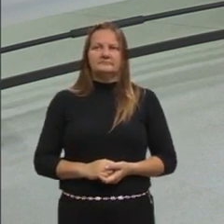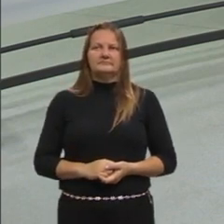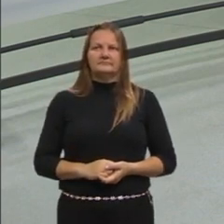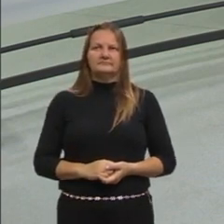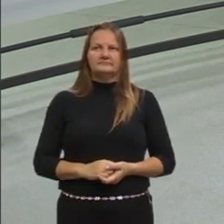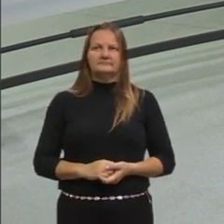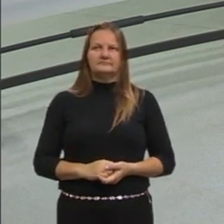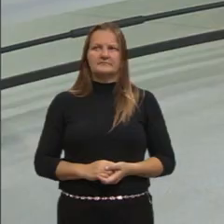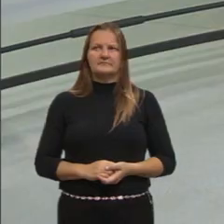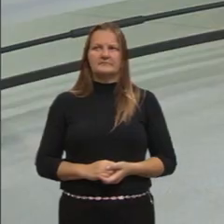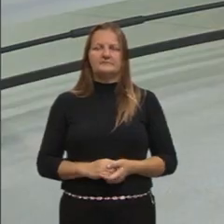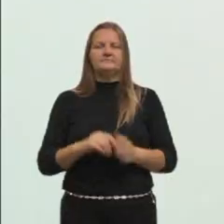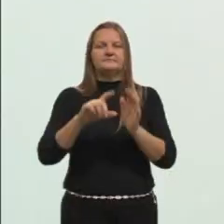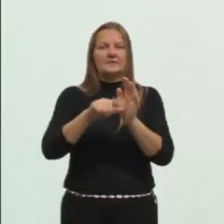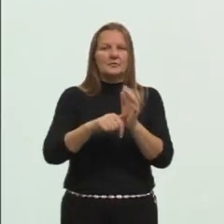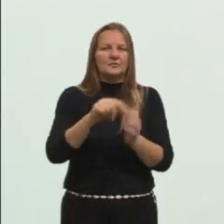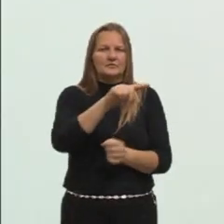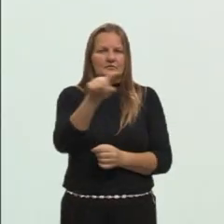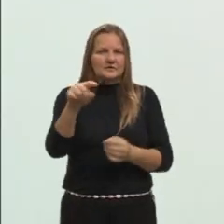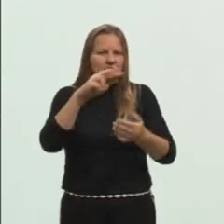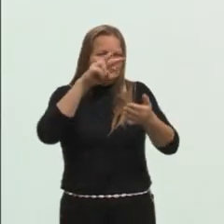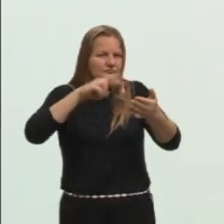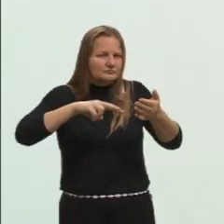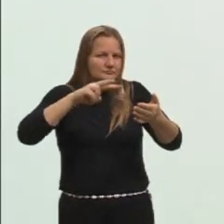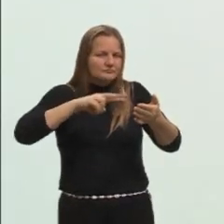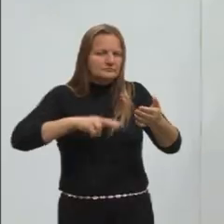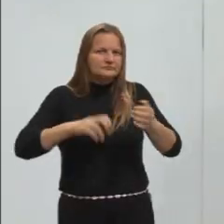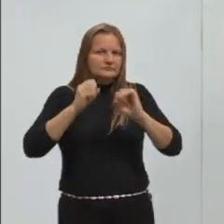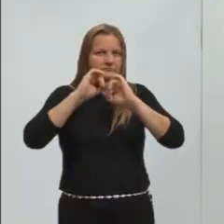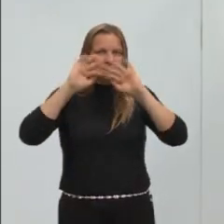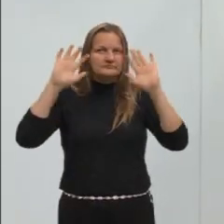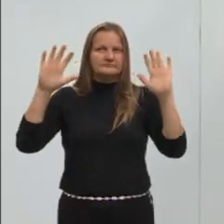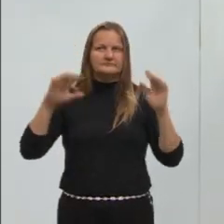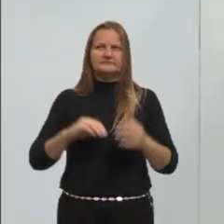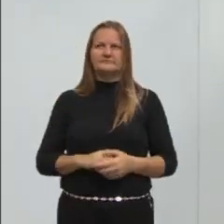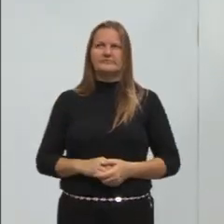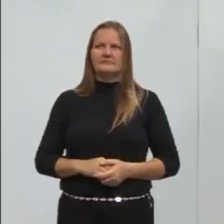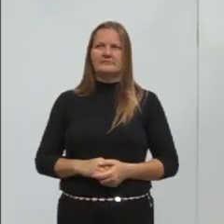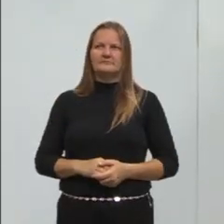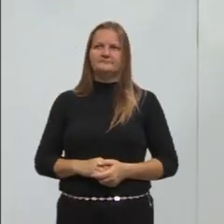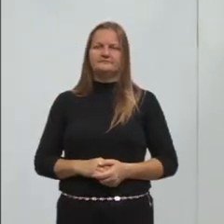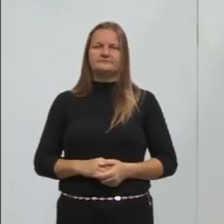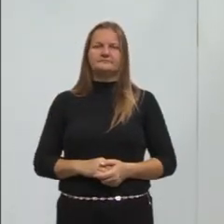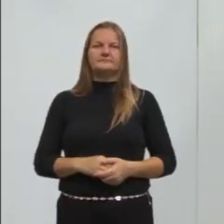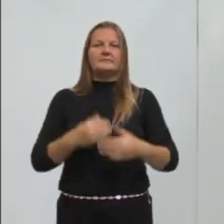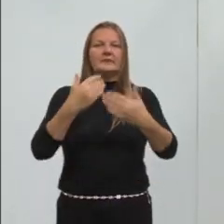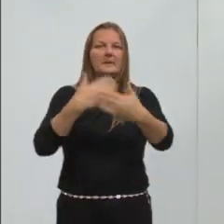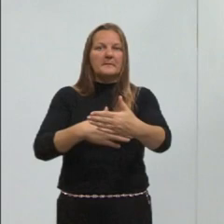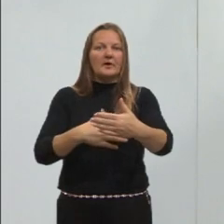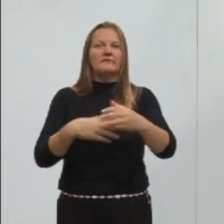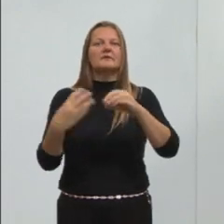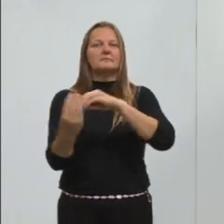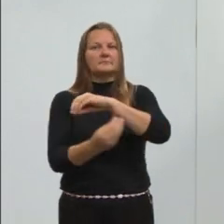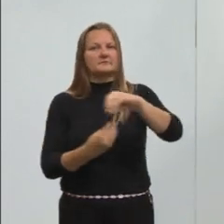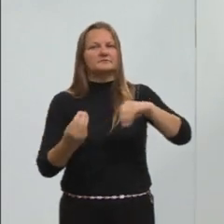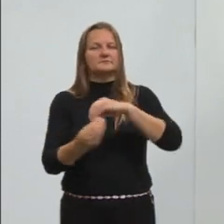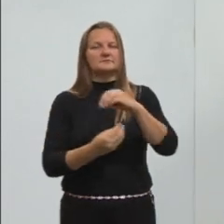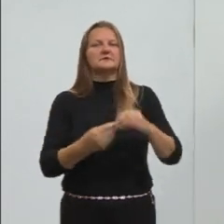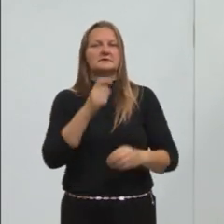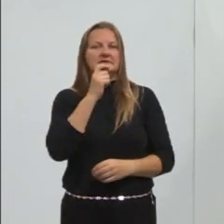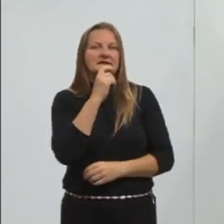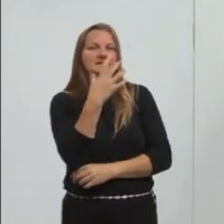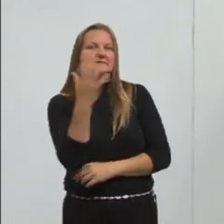vai depender então da interpretação é que a prova ela não é específica da equímica da física de biologia Ciências da Natureza né